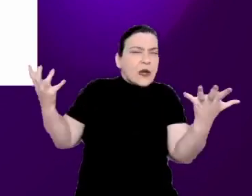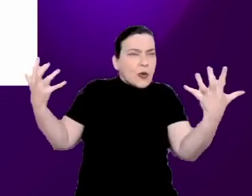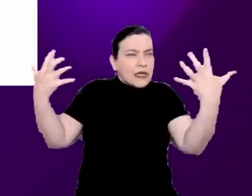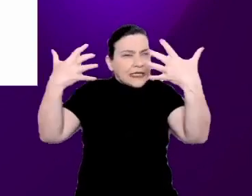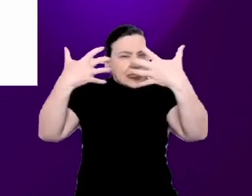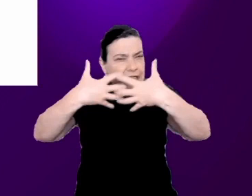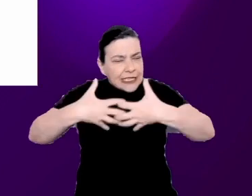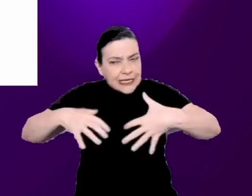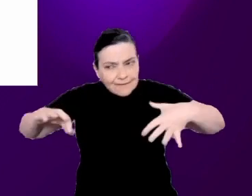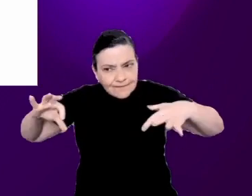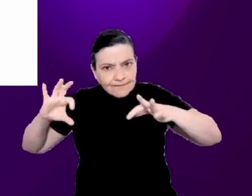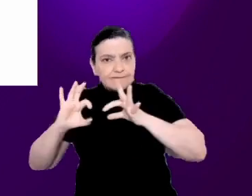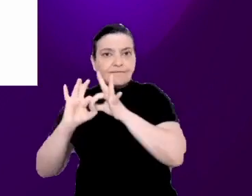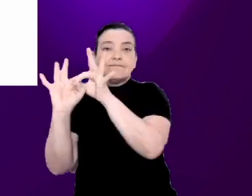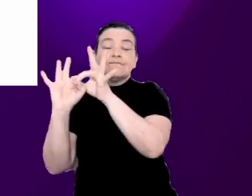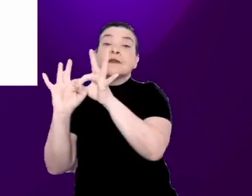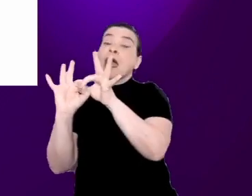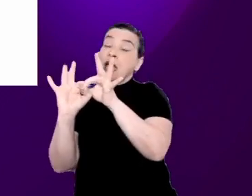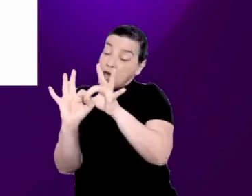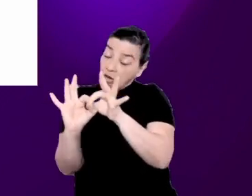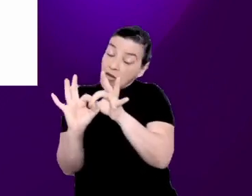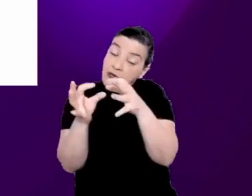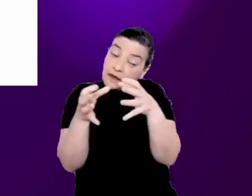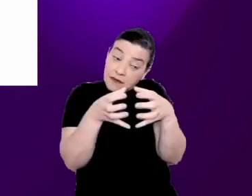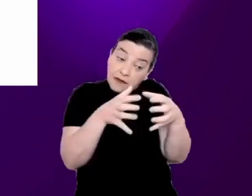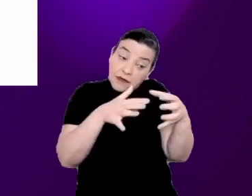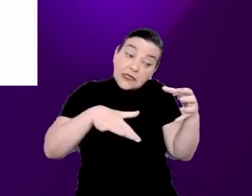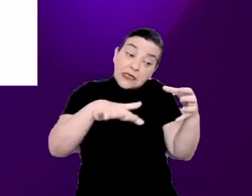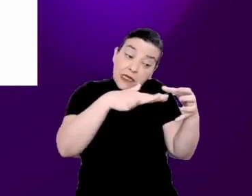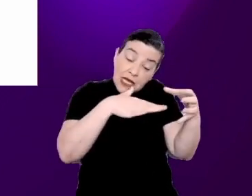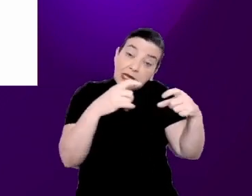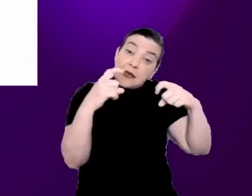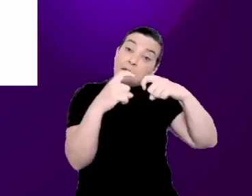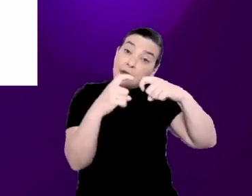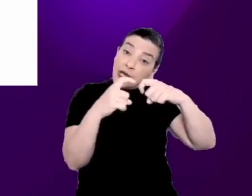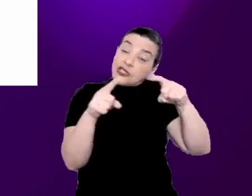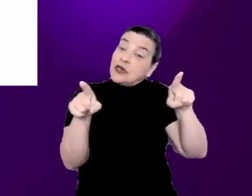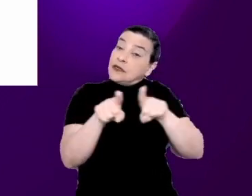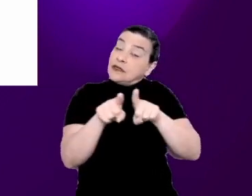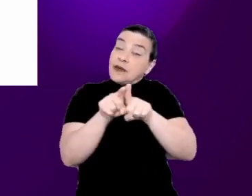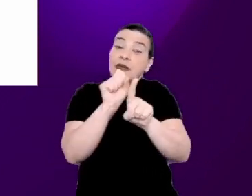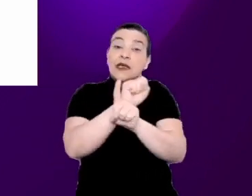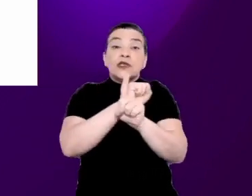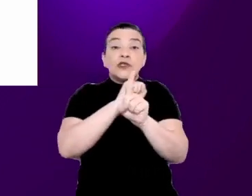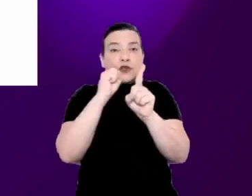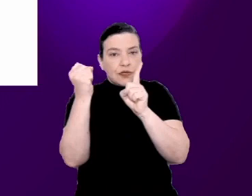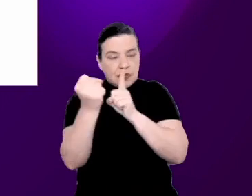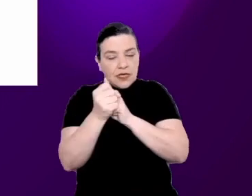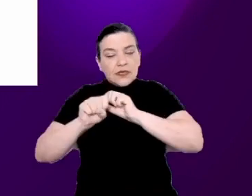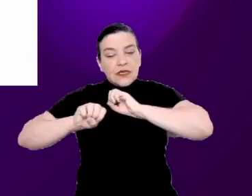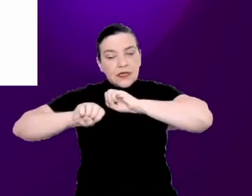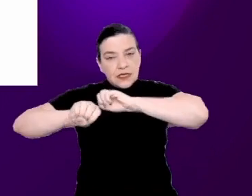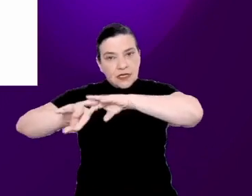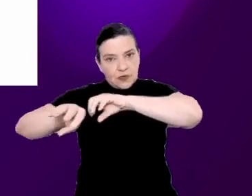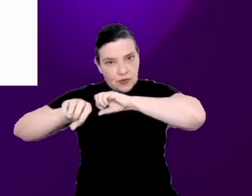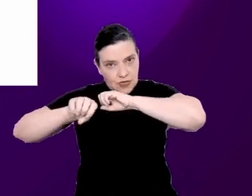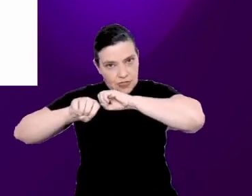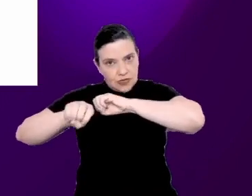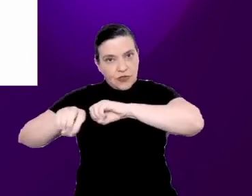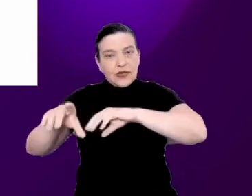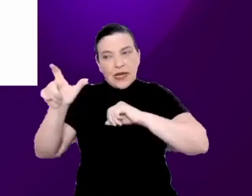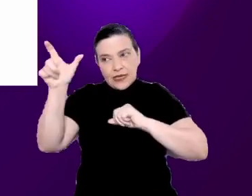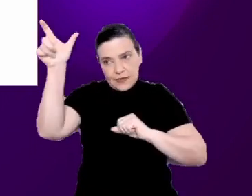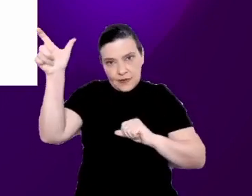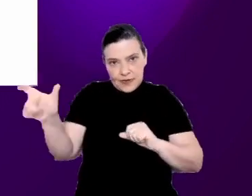das necessidades médicas, mas a gente fala também das necessidades sociais e educacionais desse paciente,